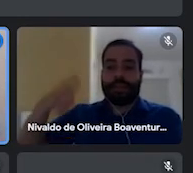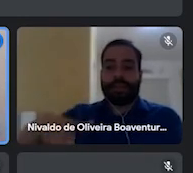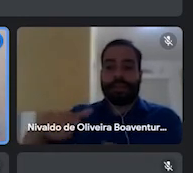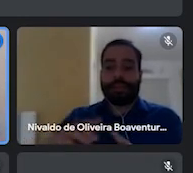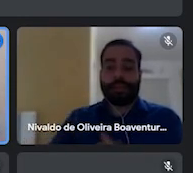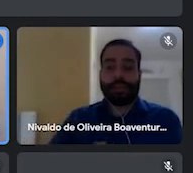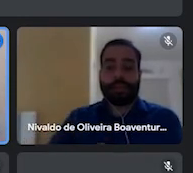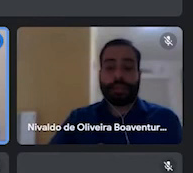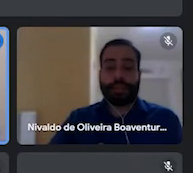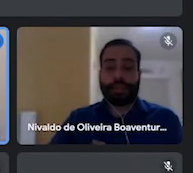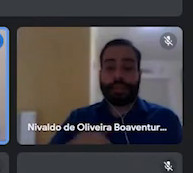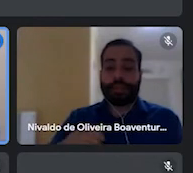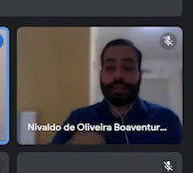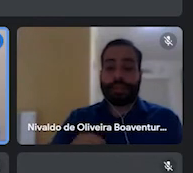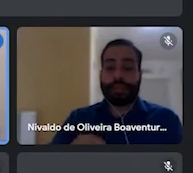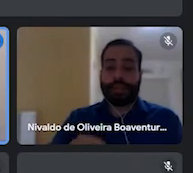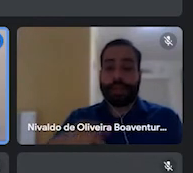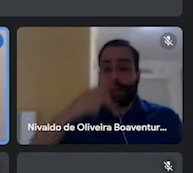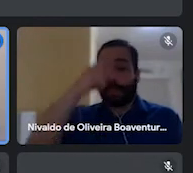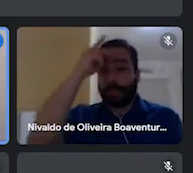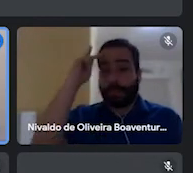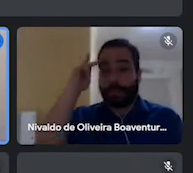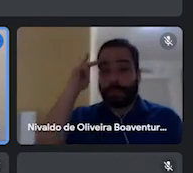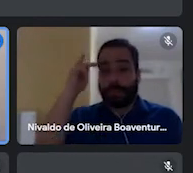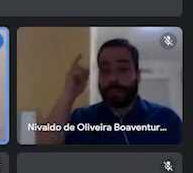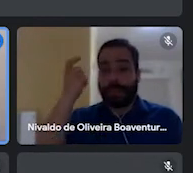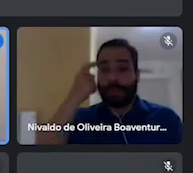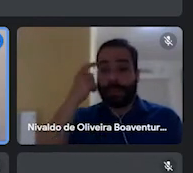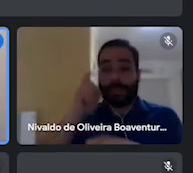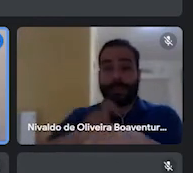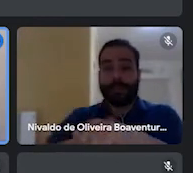é a questão, o pessoal pega muito no tempo.